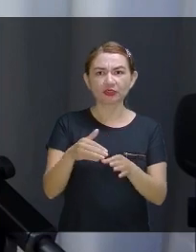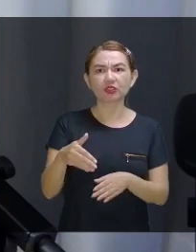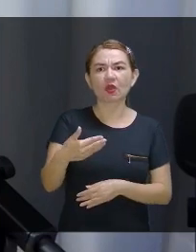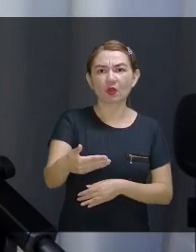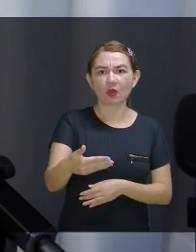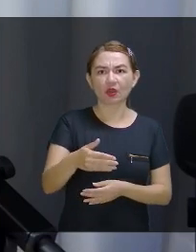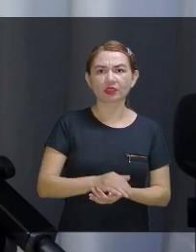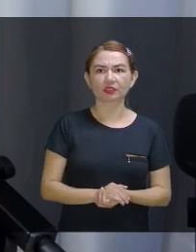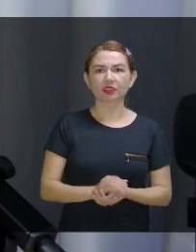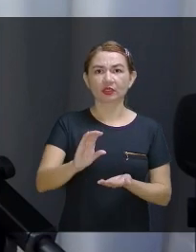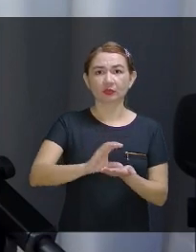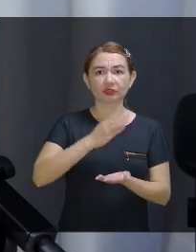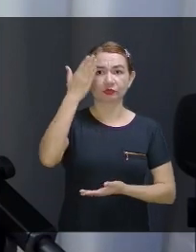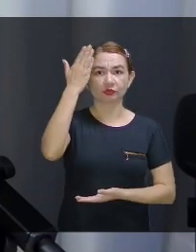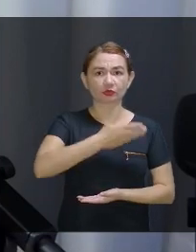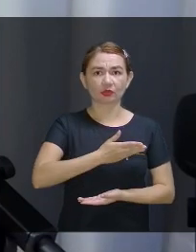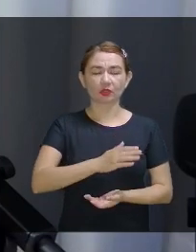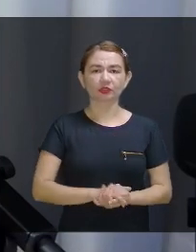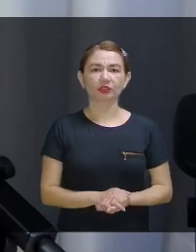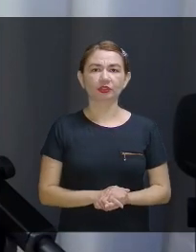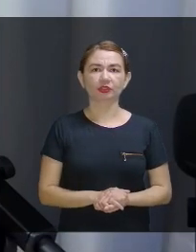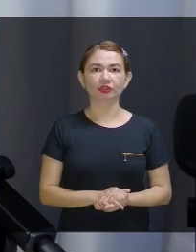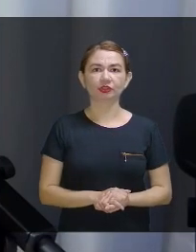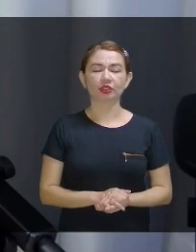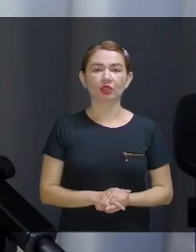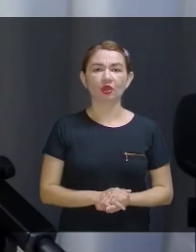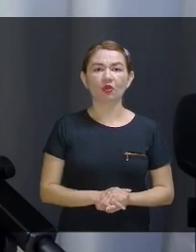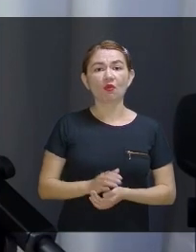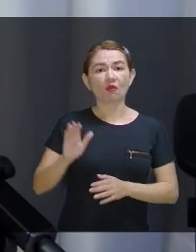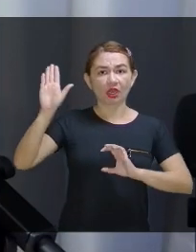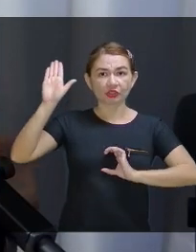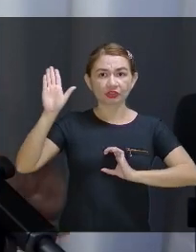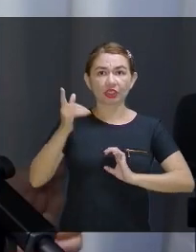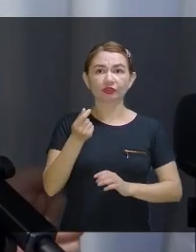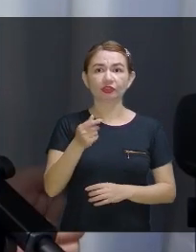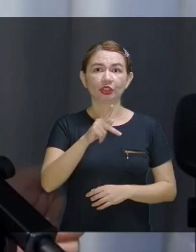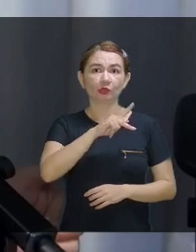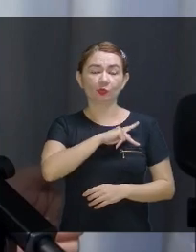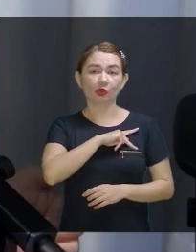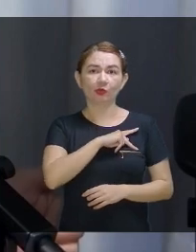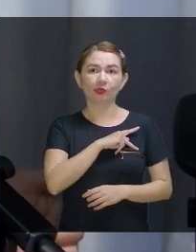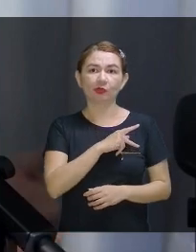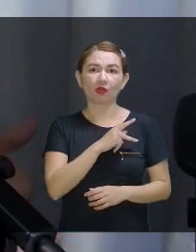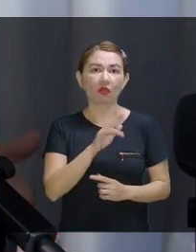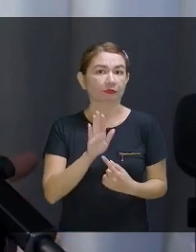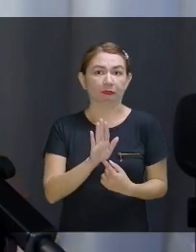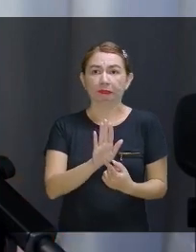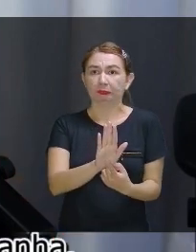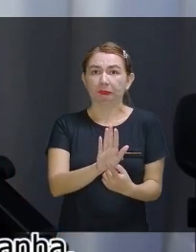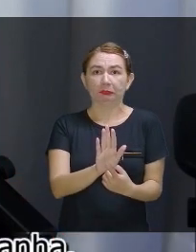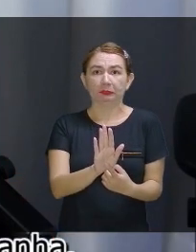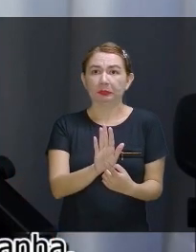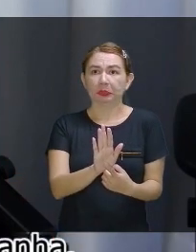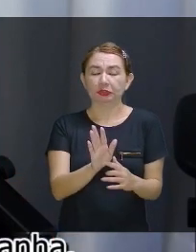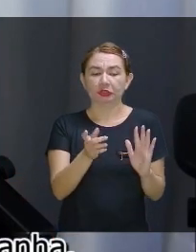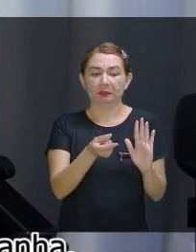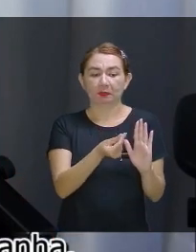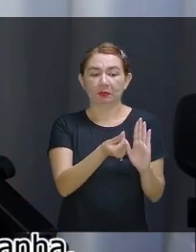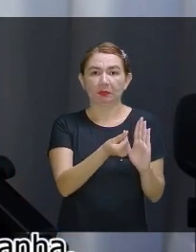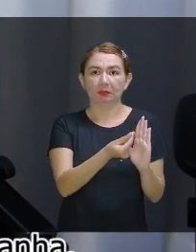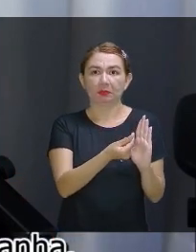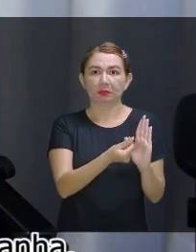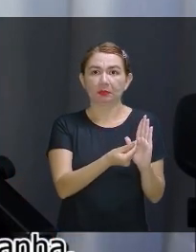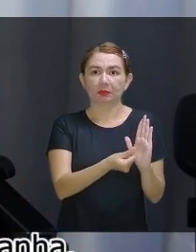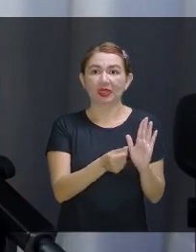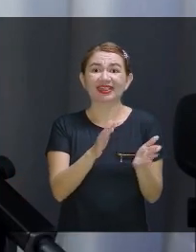prestação de contas. É inadmissível que um candidato pegue dinheiro público e não preste contas devido. Nós temos aqui dinheiro público